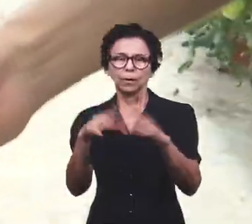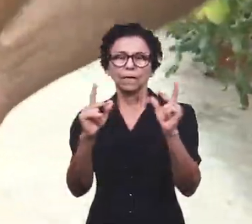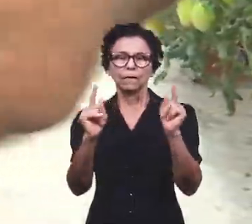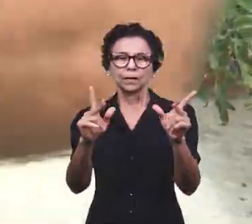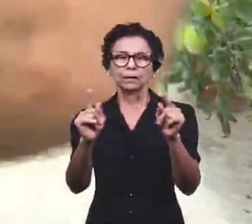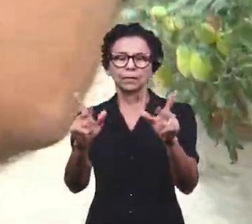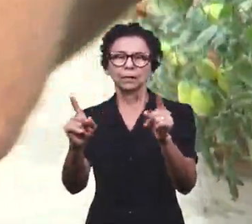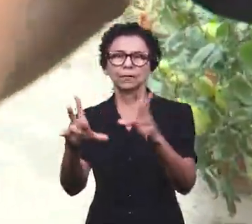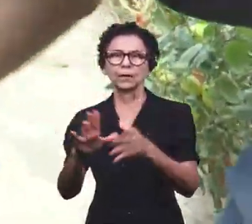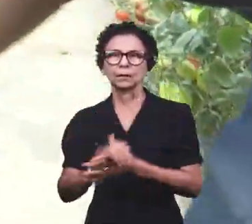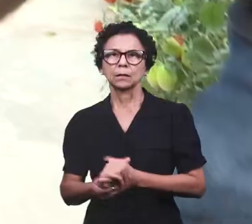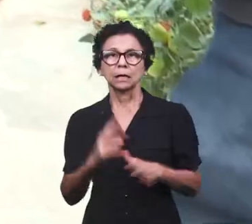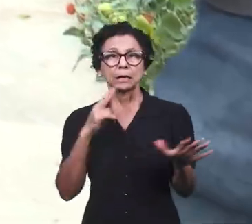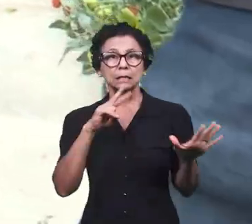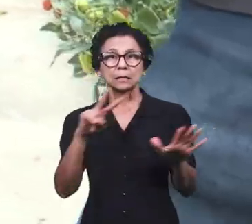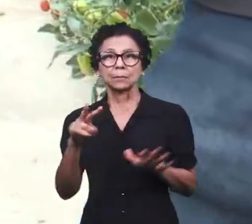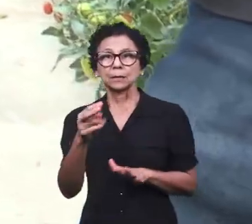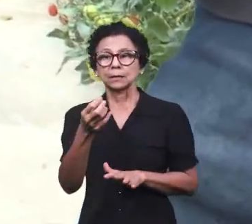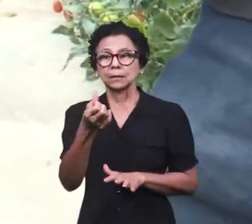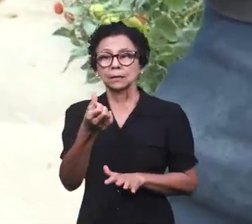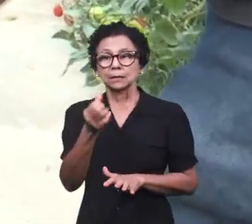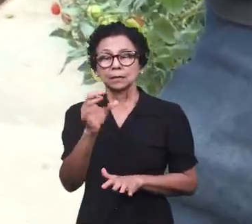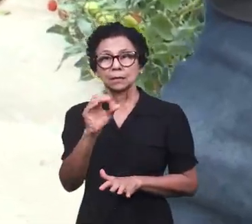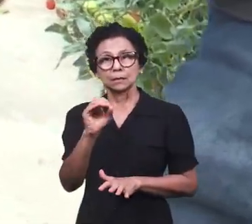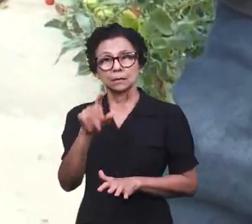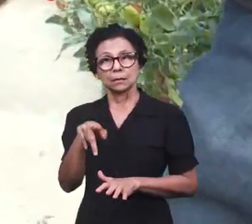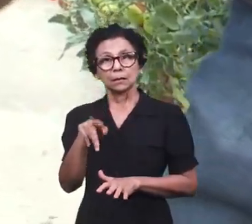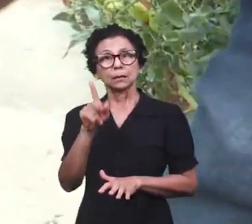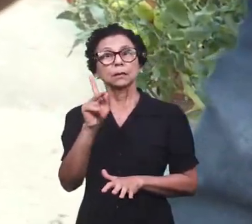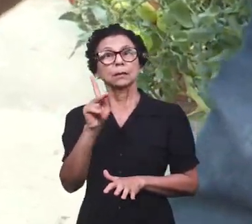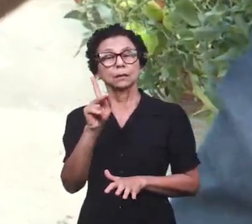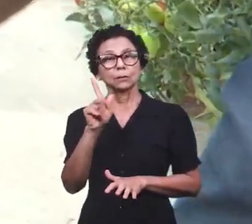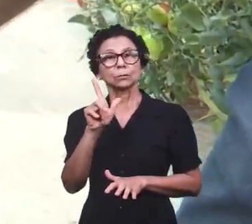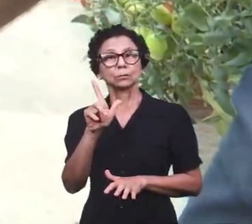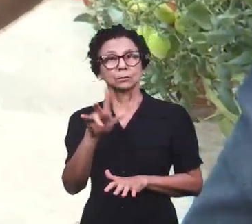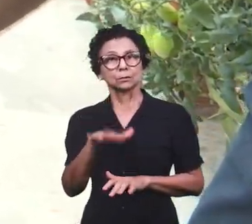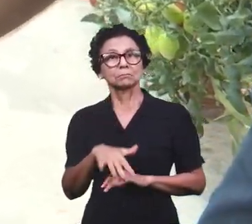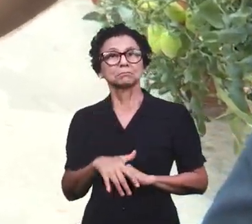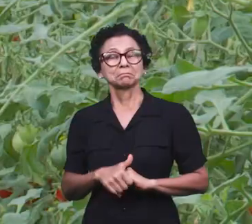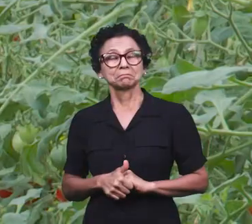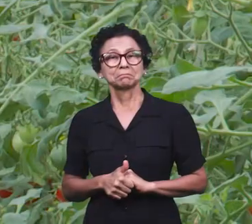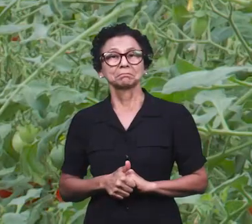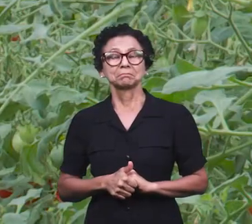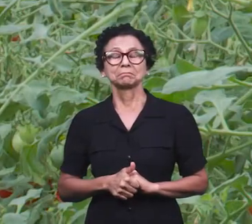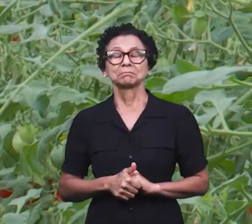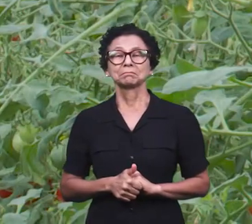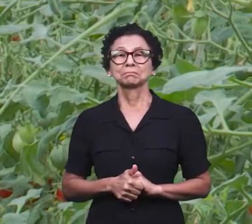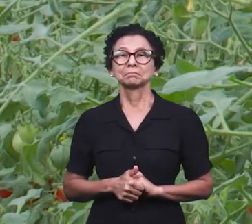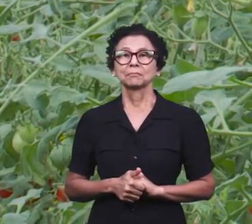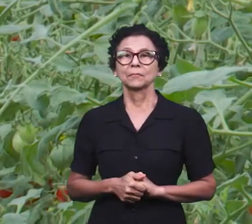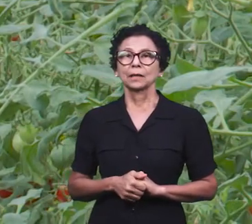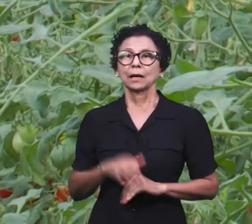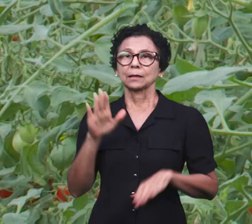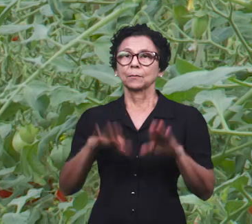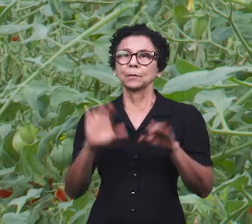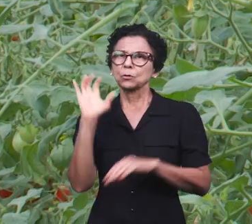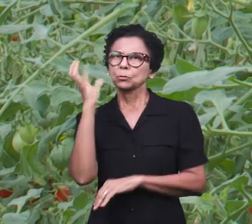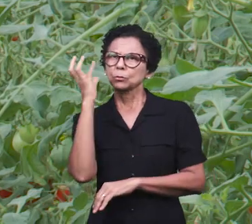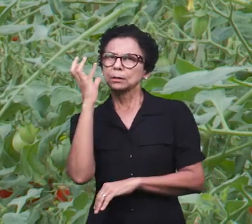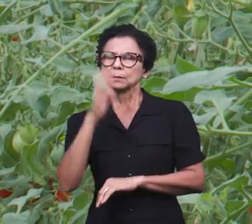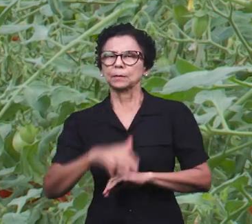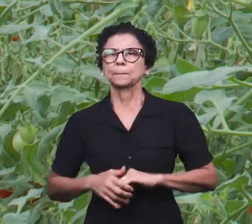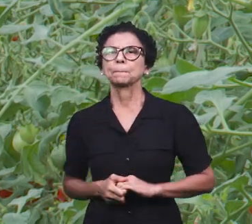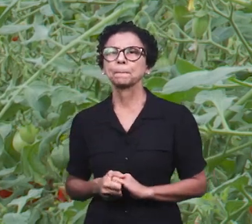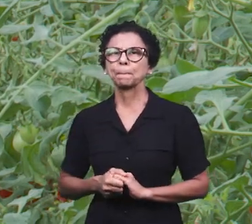de 60 quilos de tomate, nos anos em que os fatores climáticos são favoráveis. No ano de 2024, a